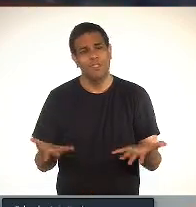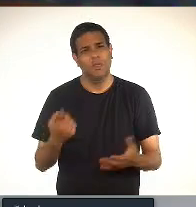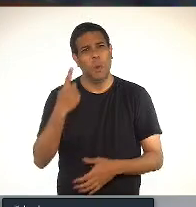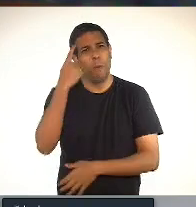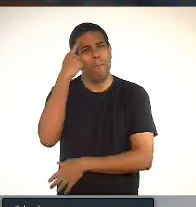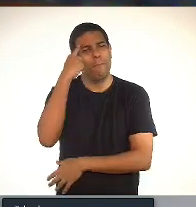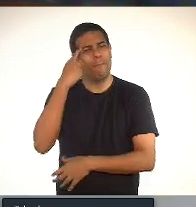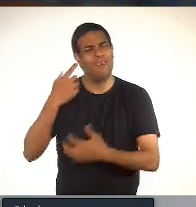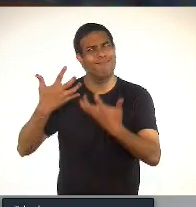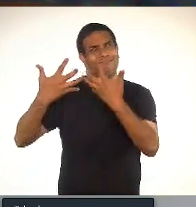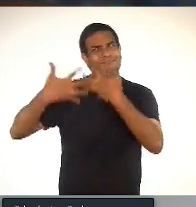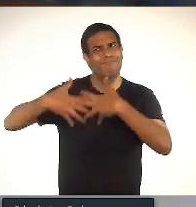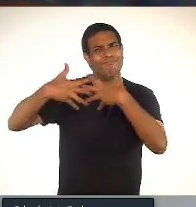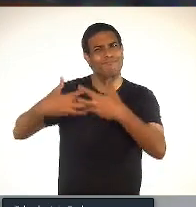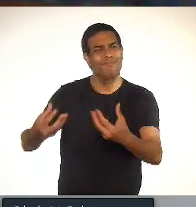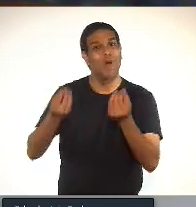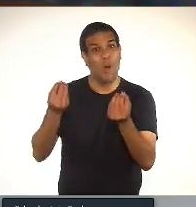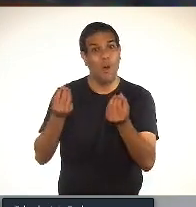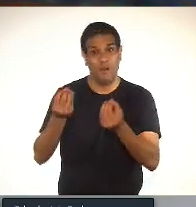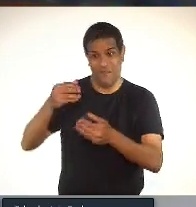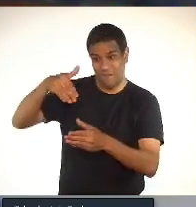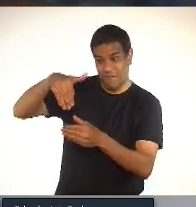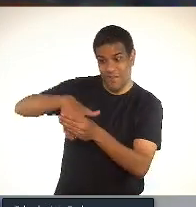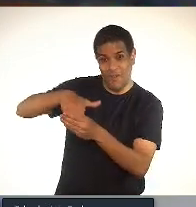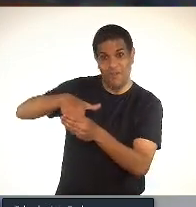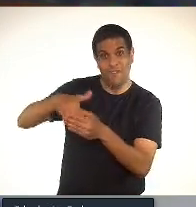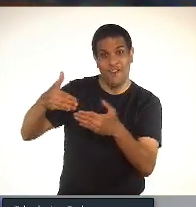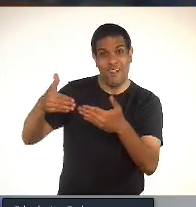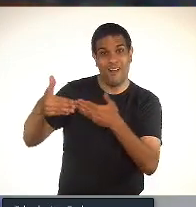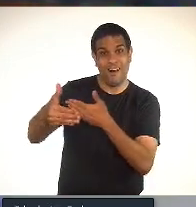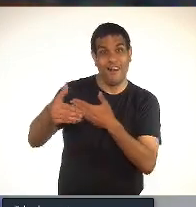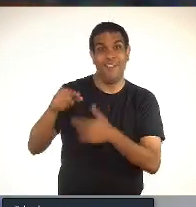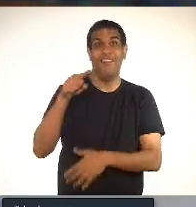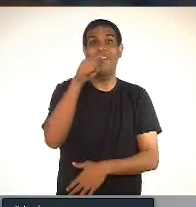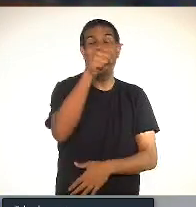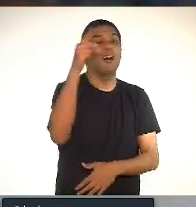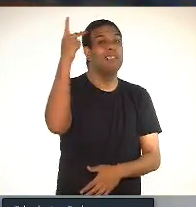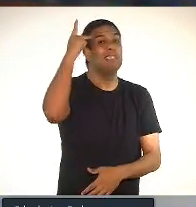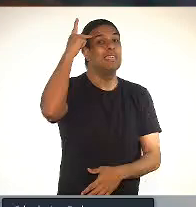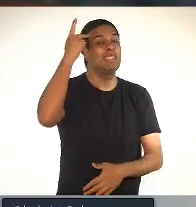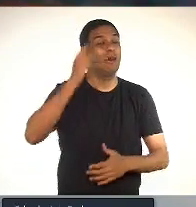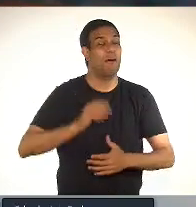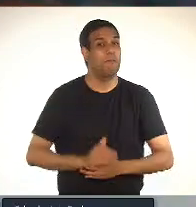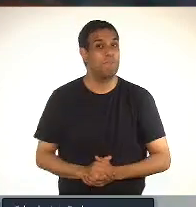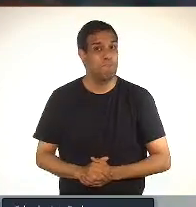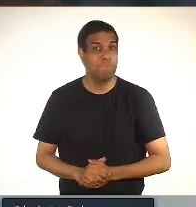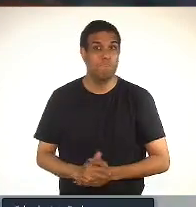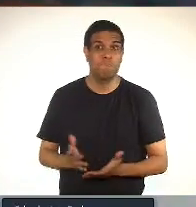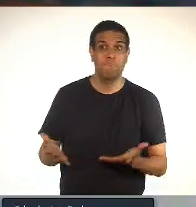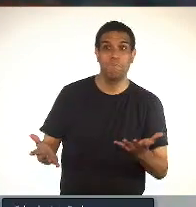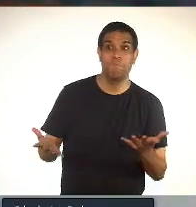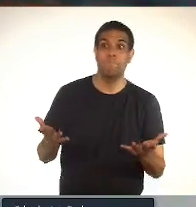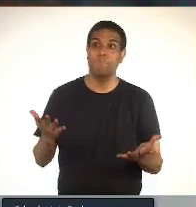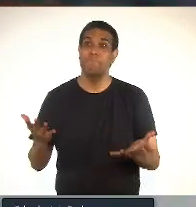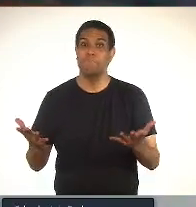curioso nas eleições de São Paulo, porque acho que vão ser